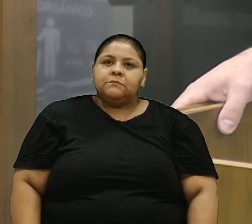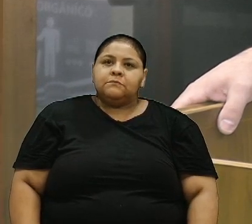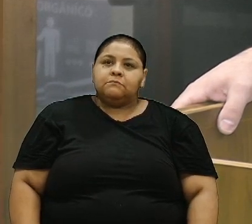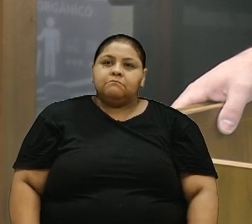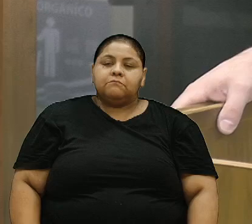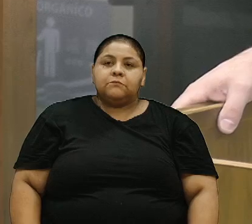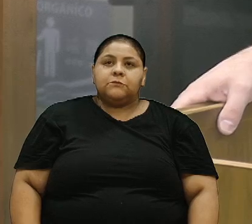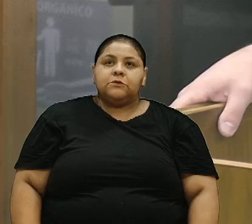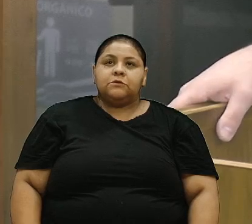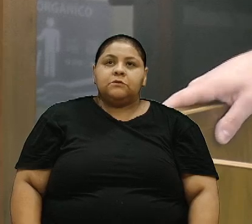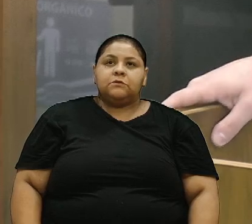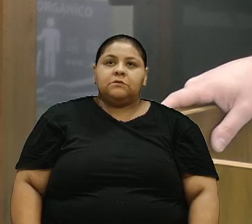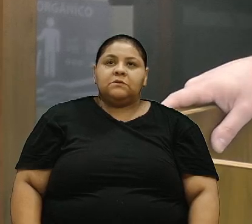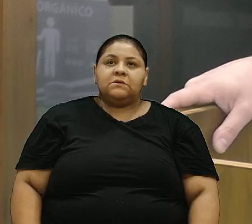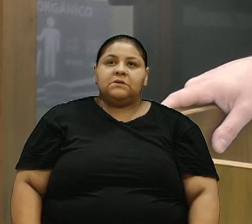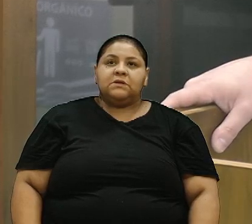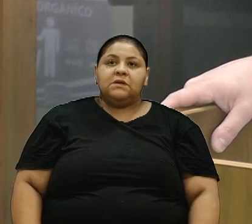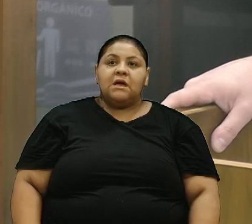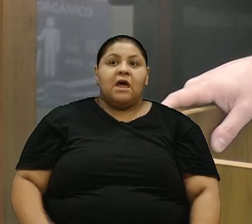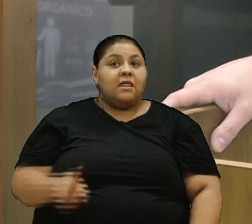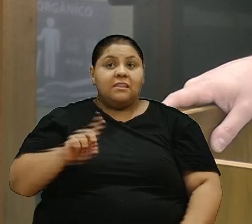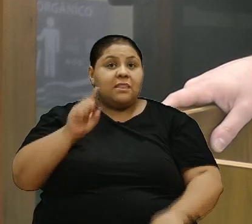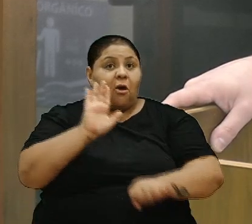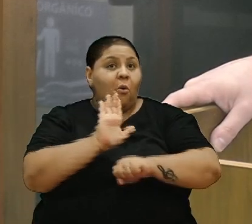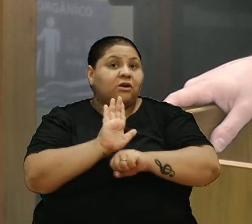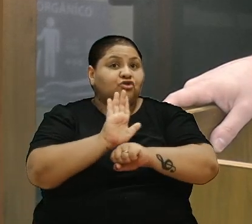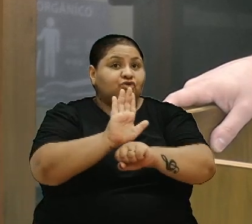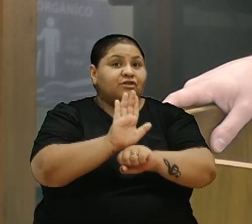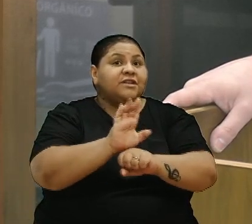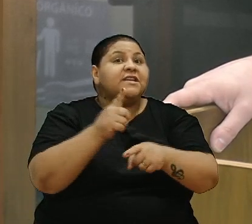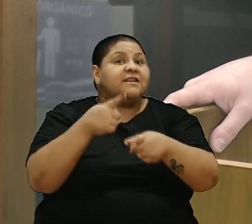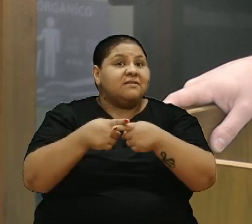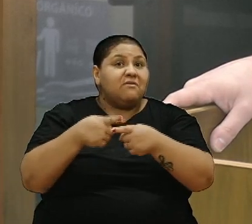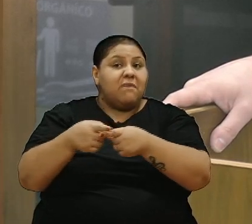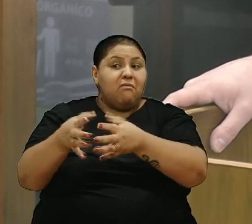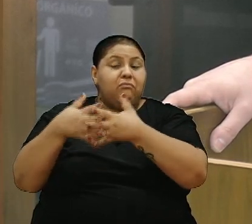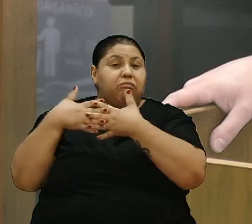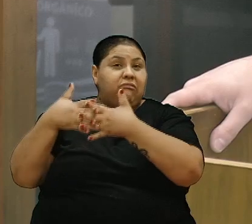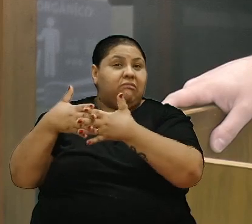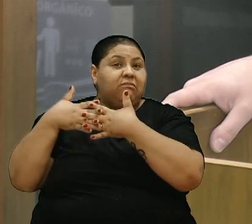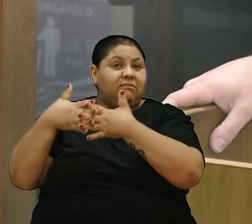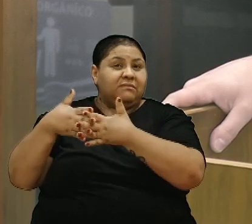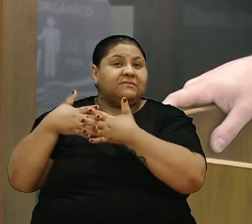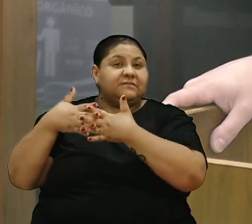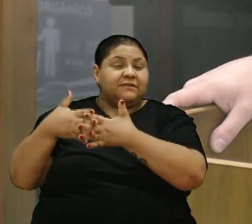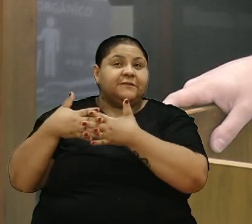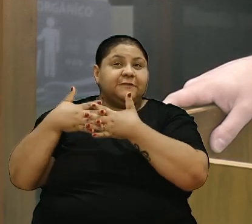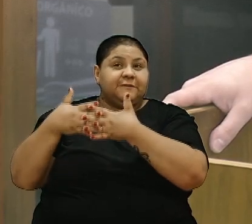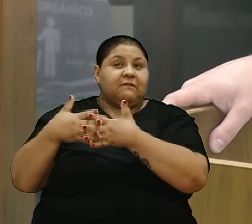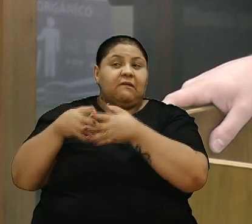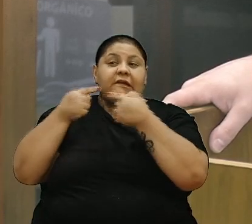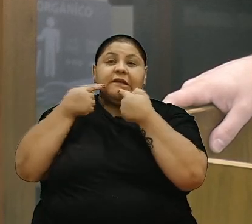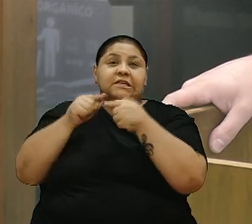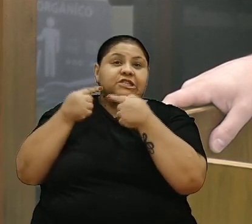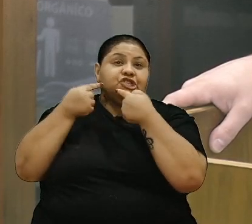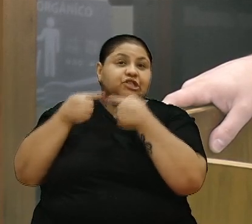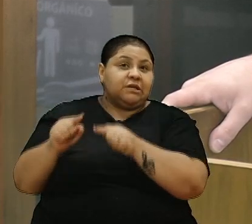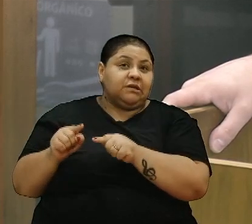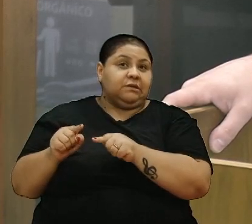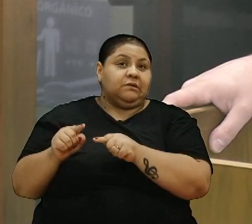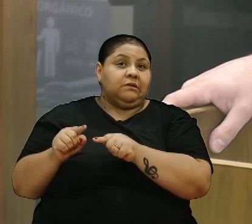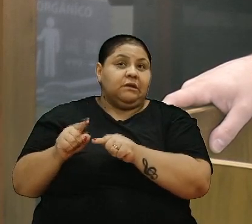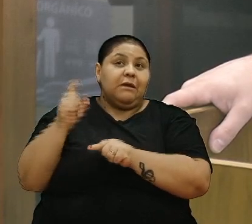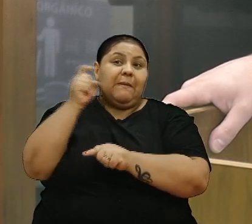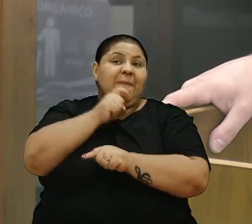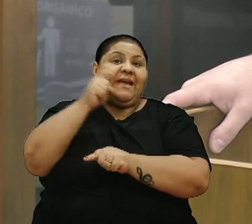Ou seja, além de não ajudar, ele ainda atrapalha. Atrapalha, critica e